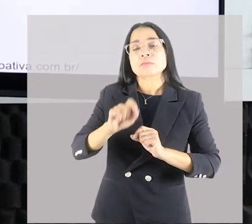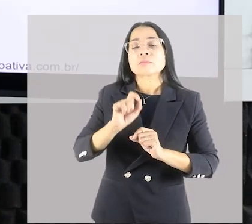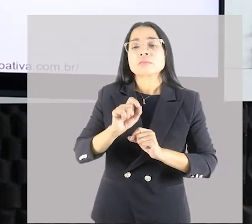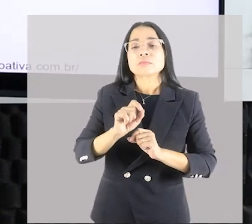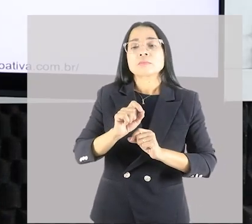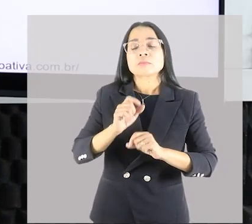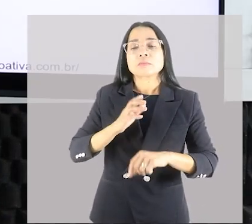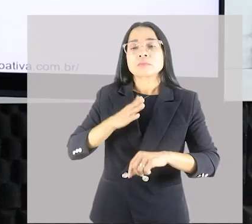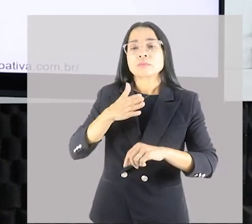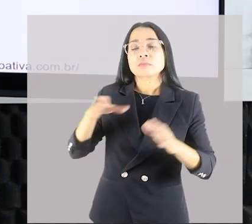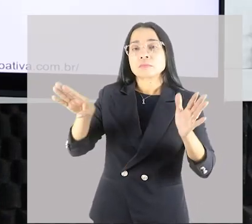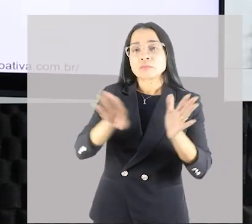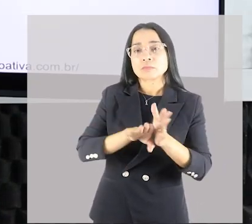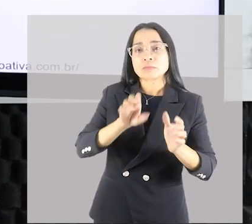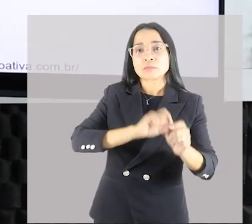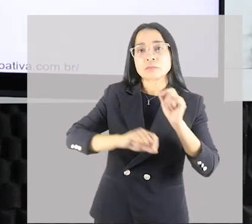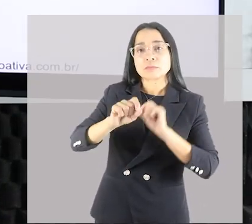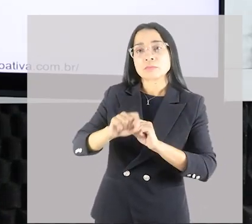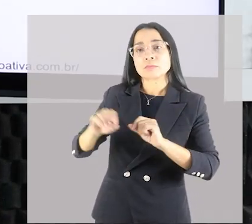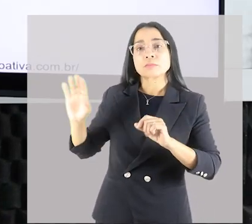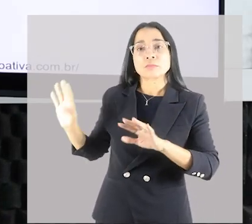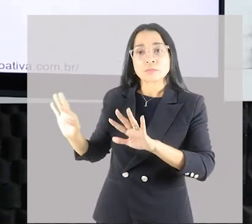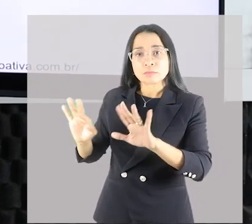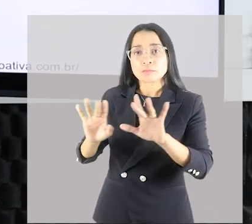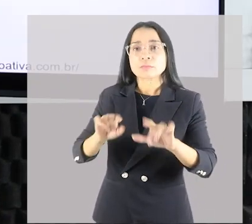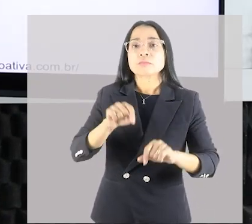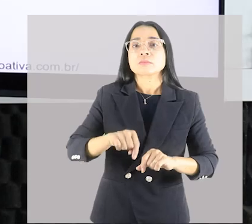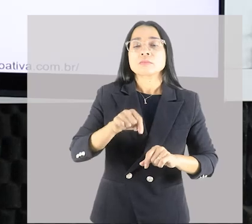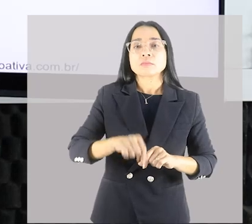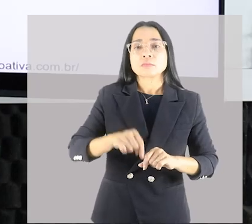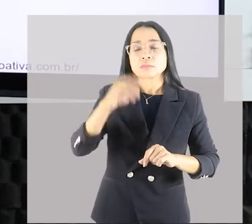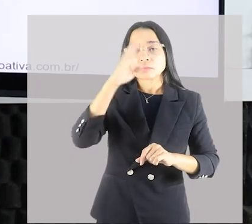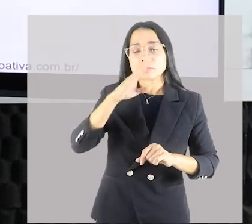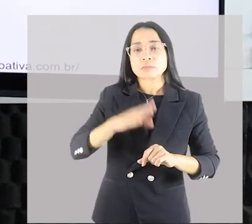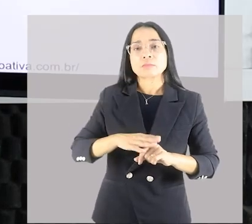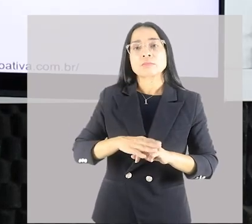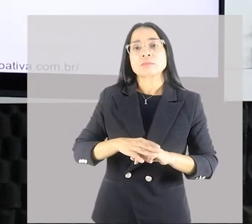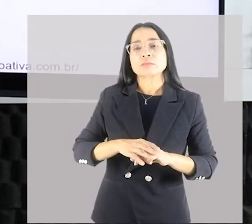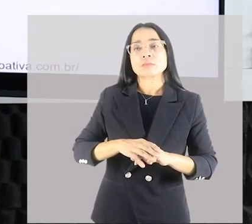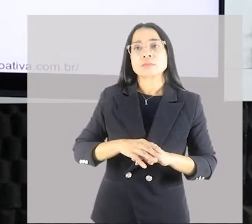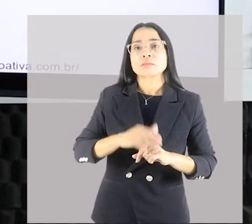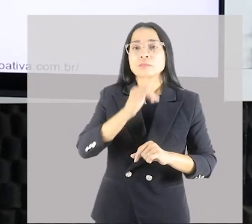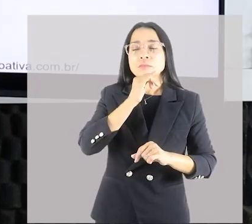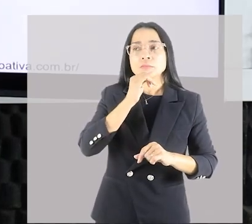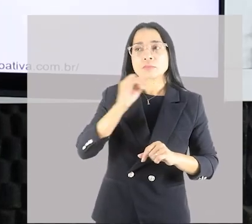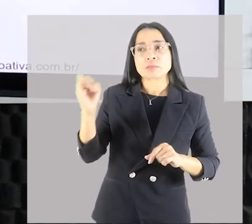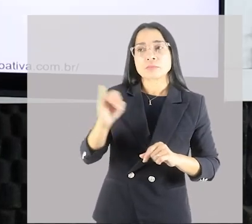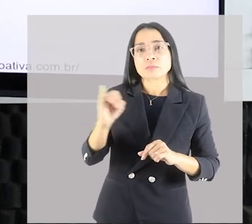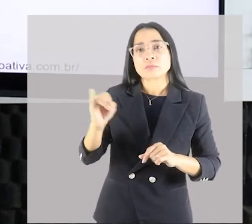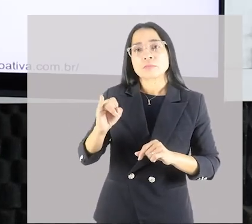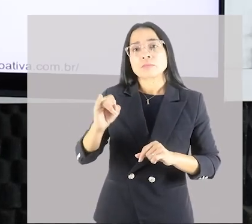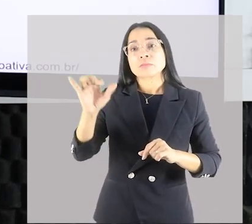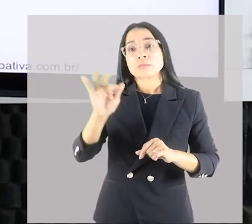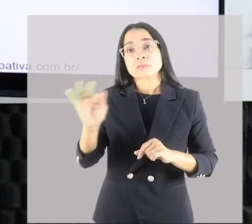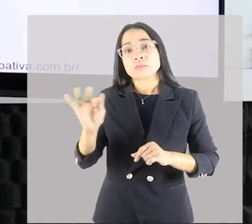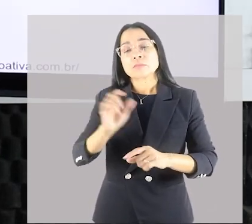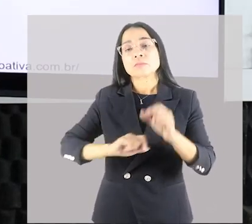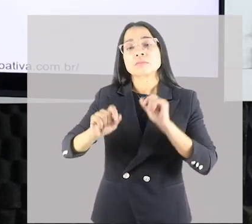muitas chegadas de imigrantes até o Brasil. Então, italianos, franceses, cada um trouxe a